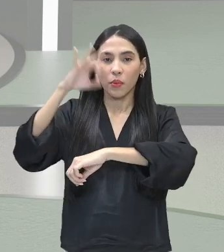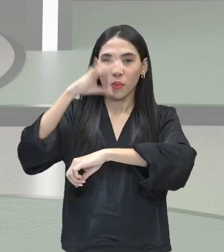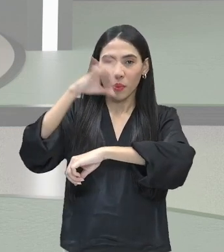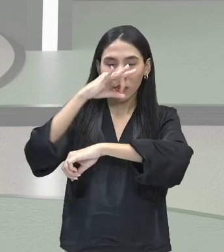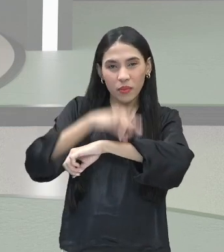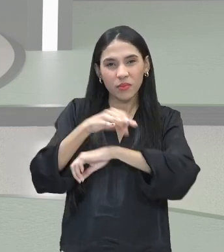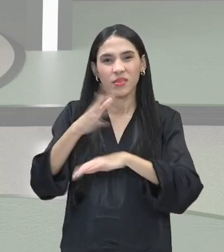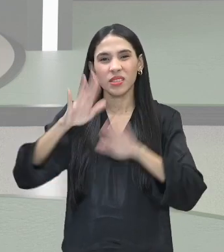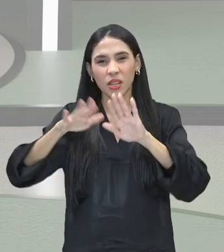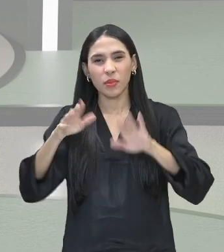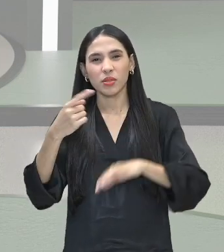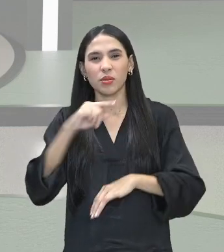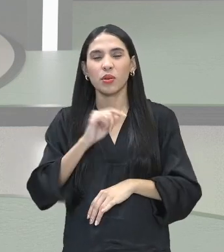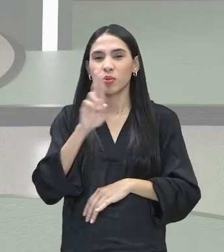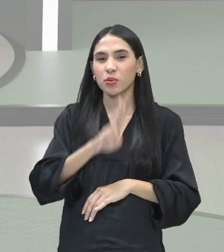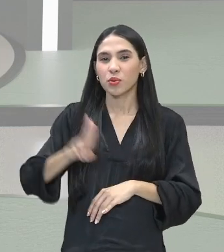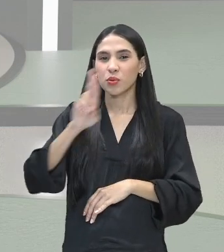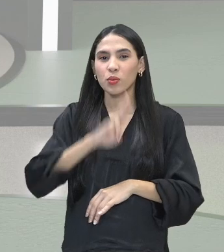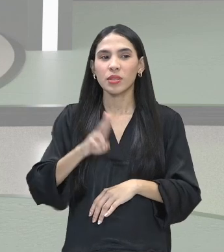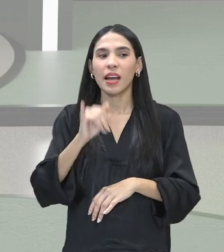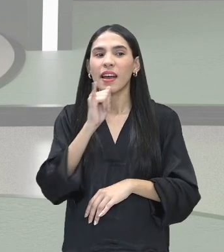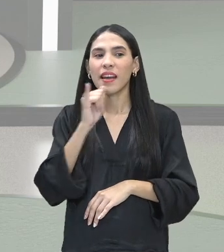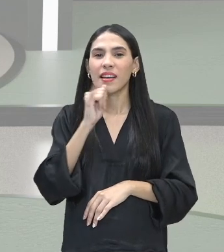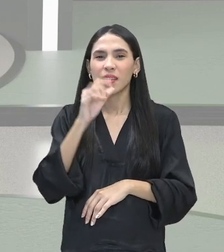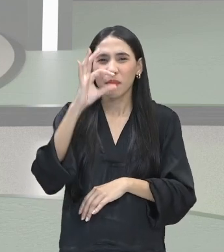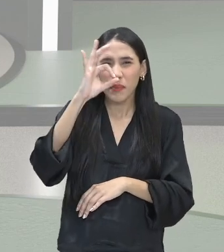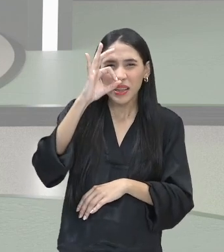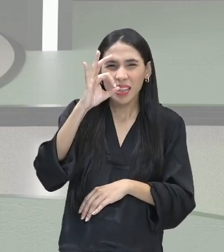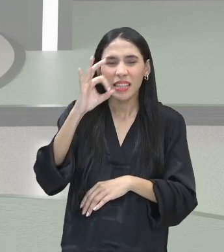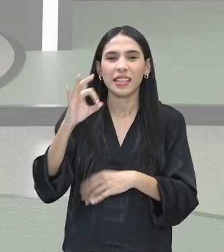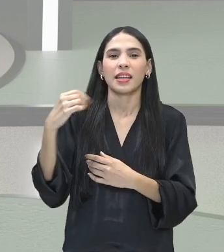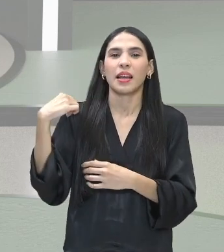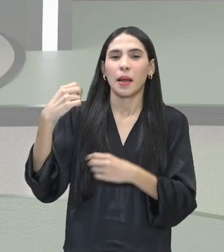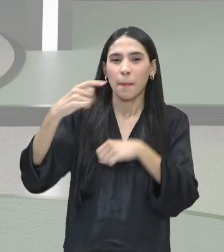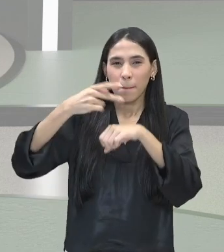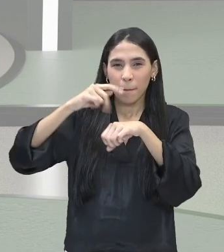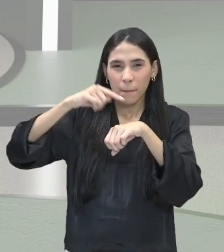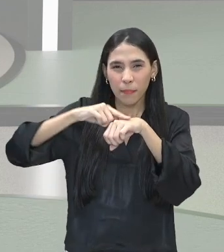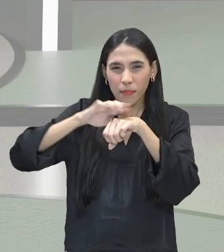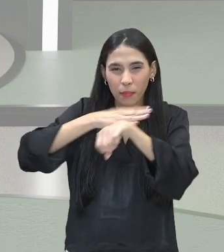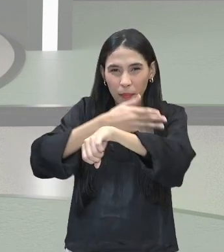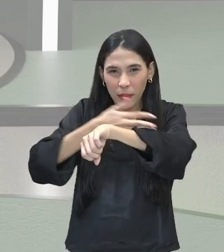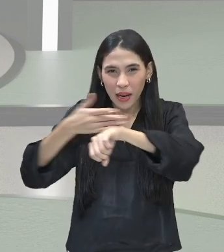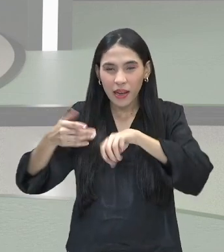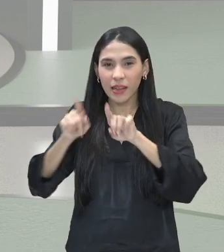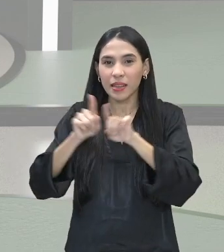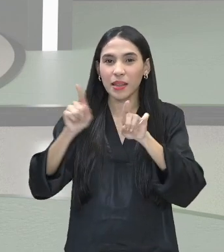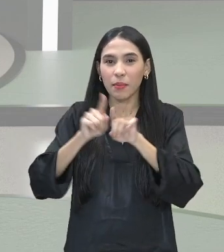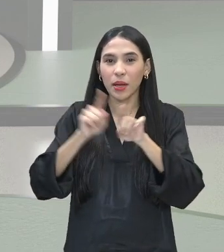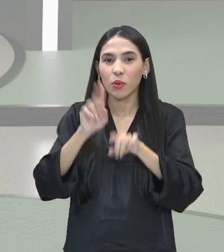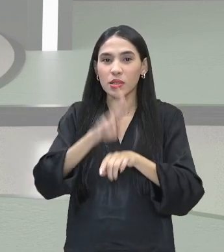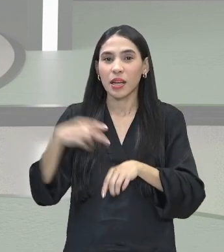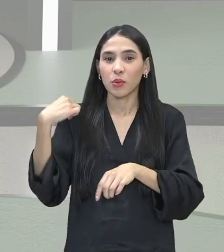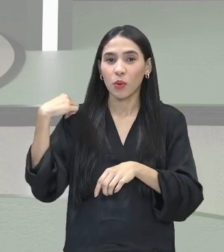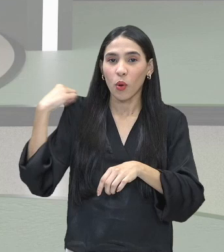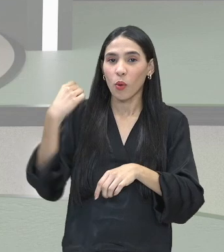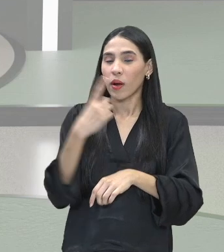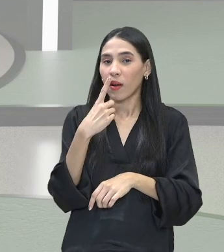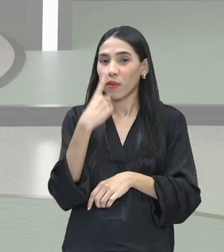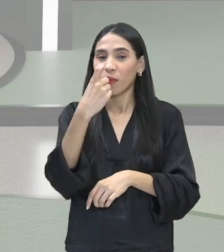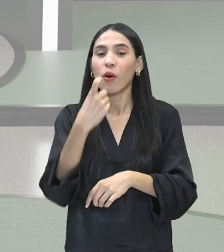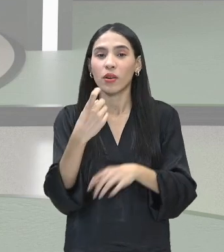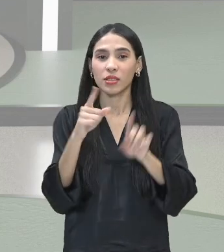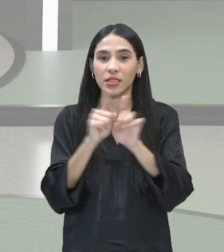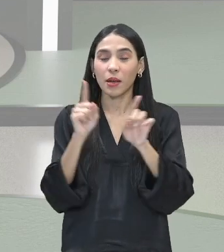coloca geralmente em guarda-roupa para espantar as traças, né? E a naftalina, ela é muito utilizada com